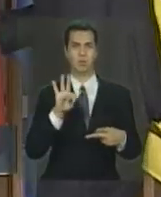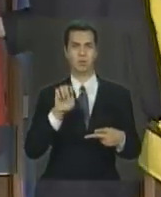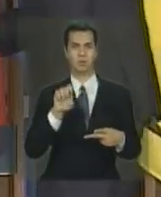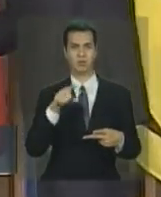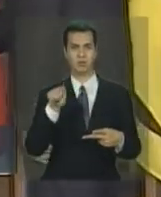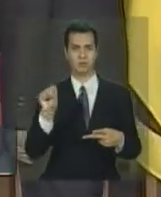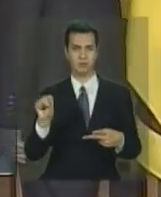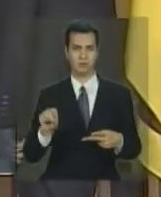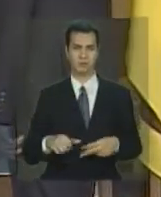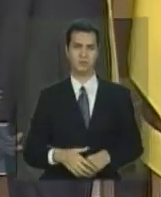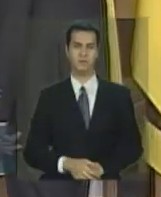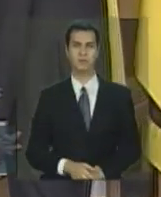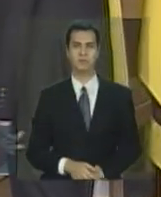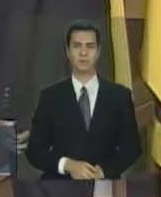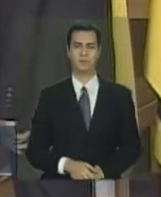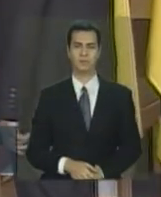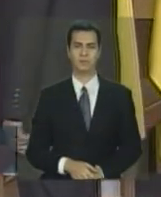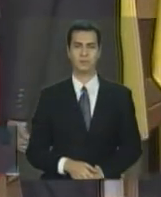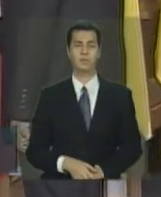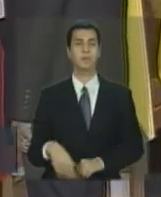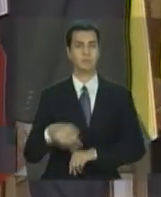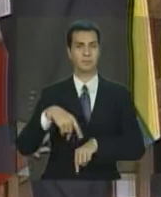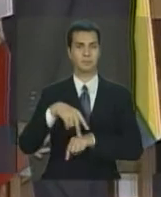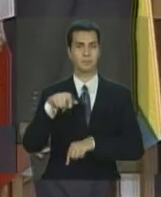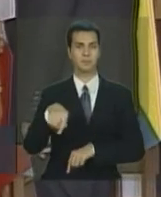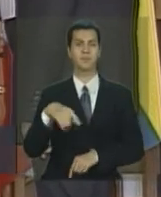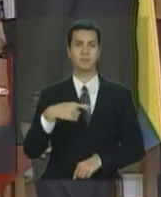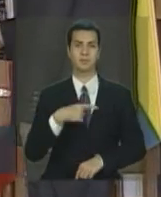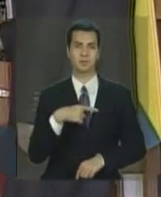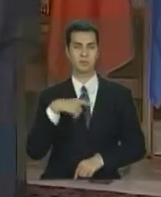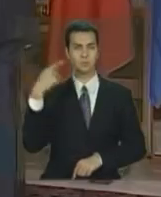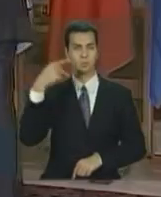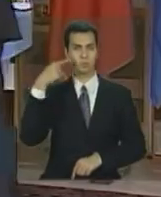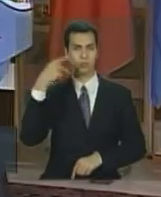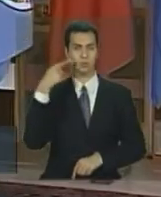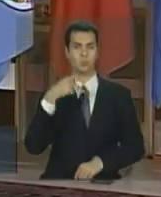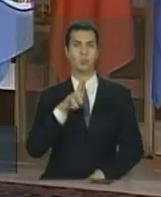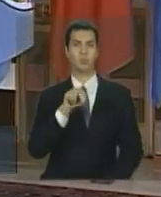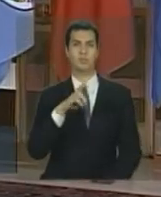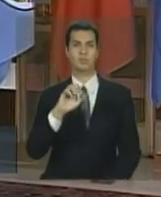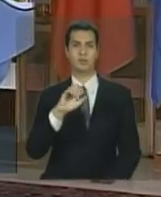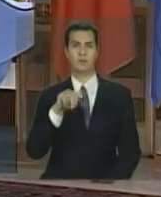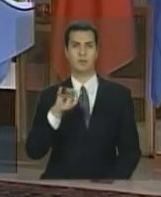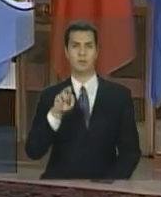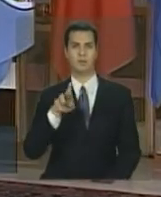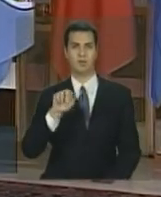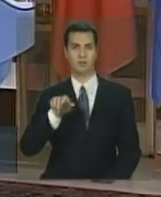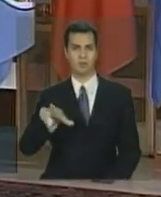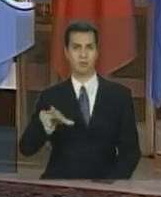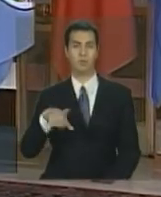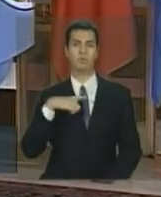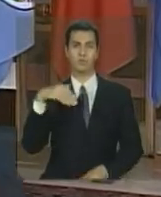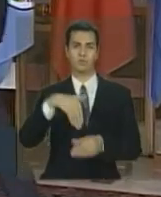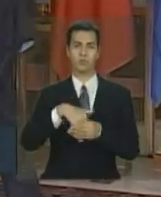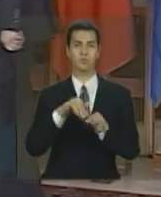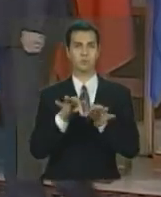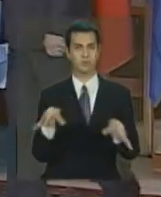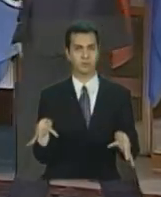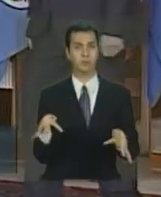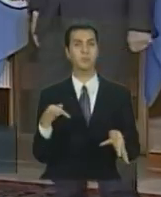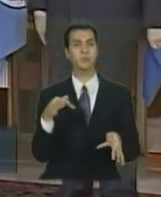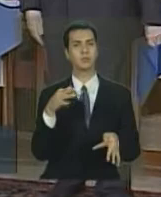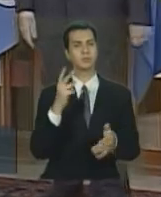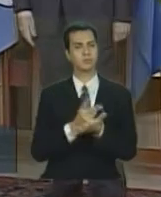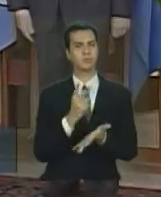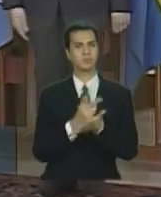O país vive politicamente um sistema unicameral, eleito por voto simples a cada